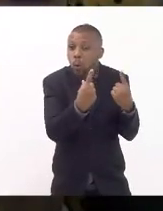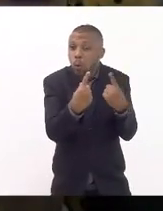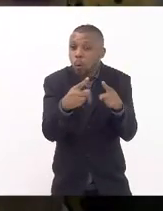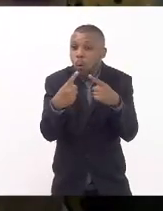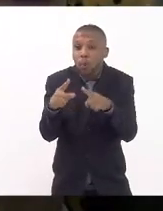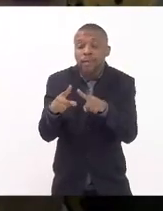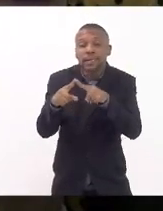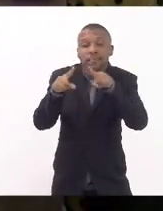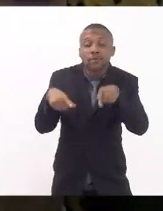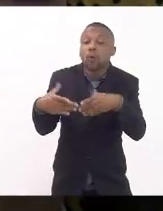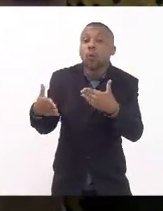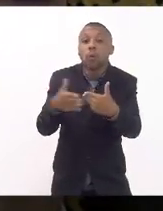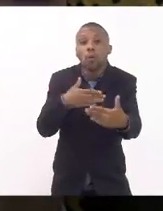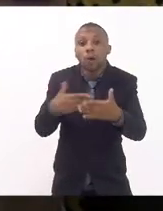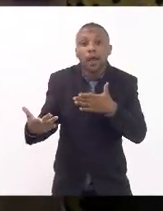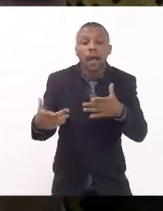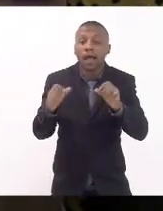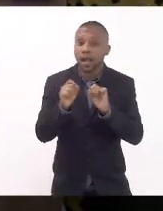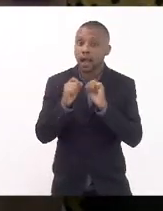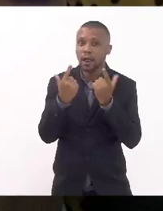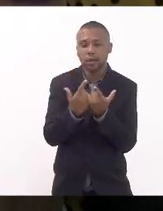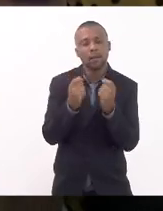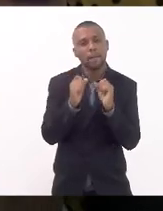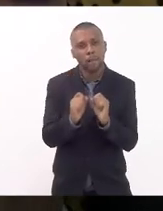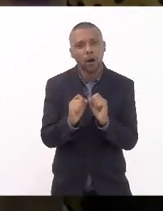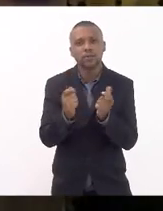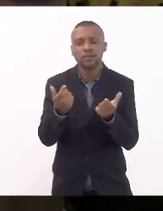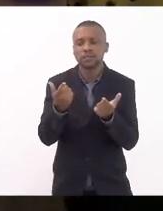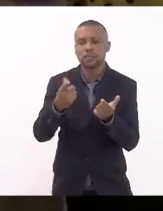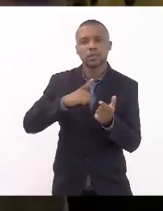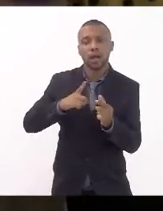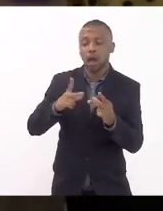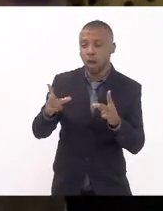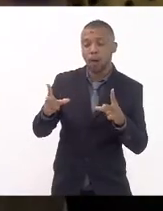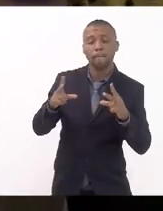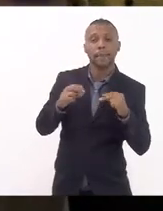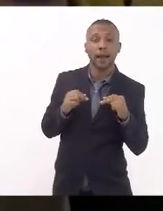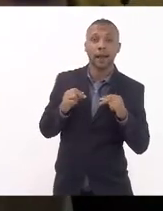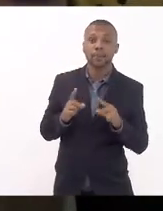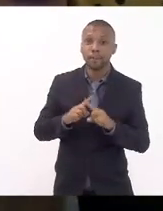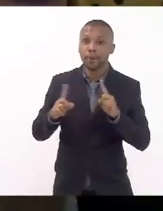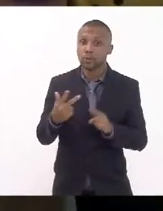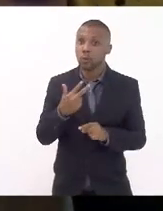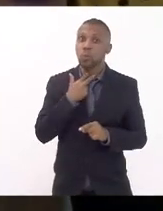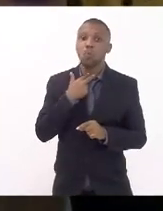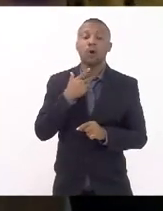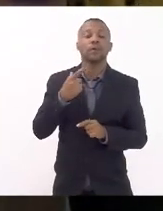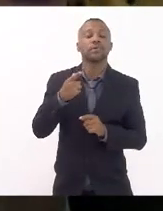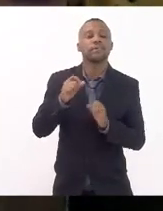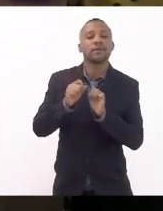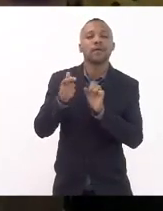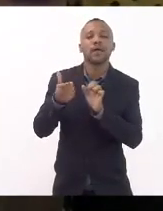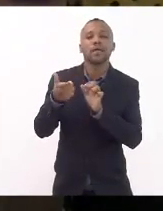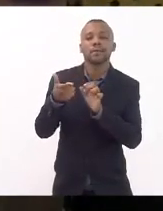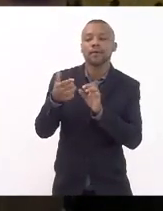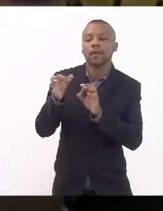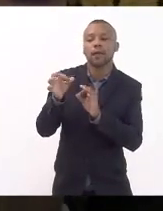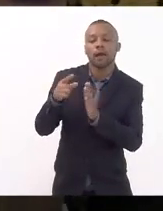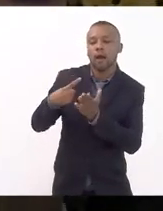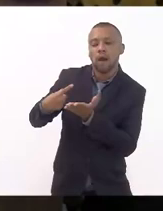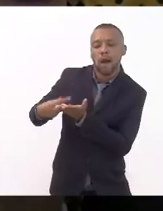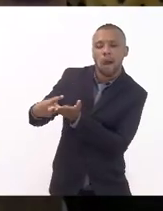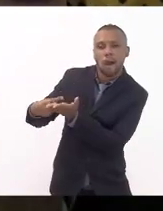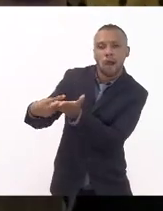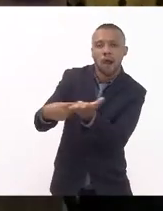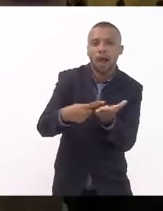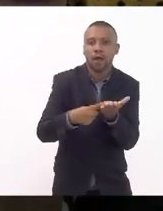servidor, essa casa pode até vir a abonar o mérito, mas isso não pode ser feito em pacote. A gente não pode